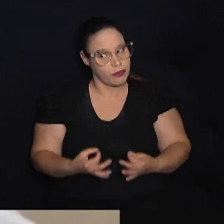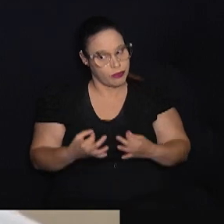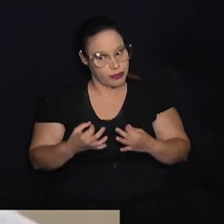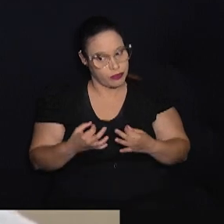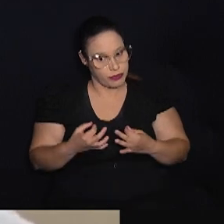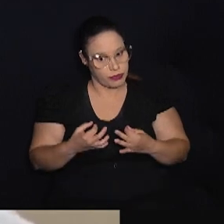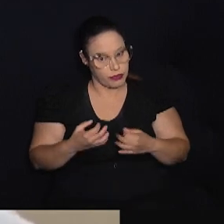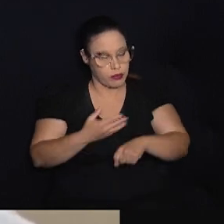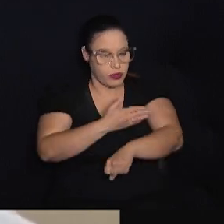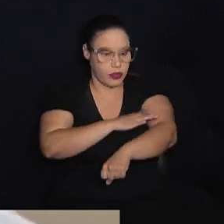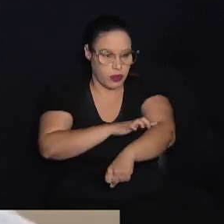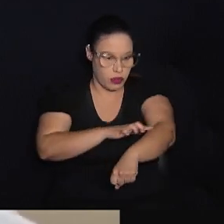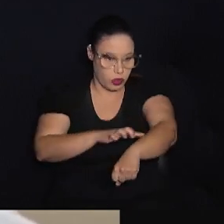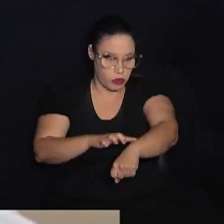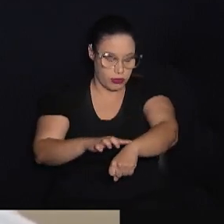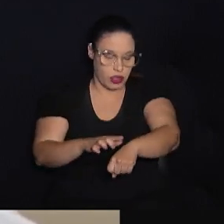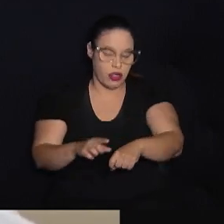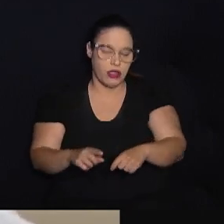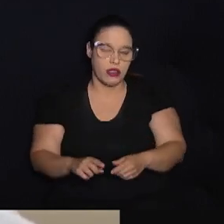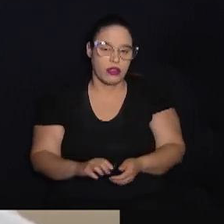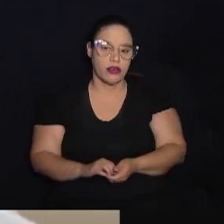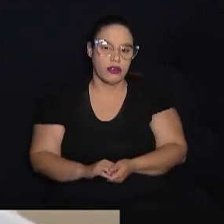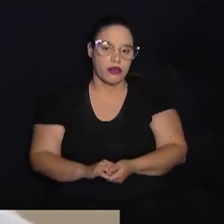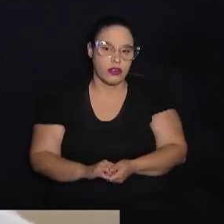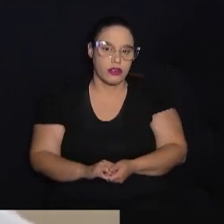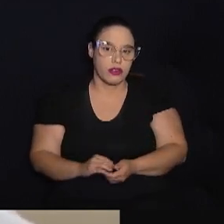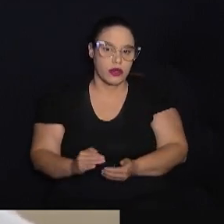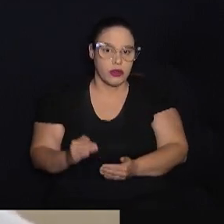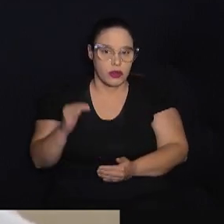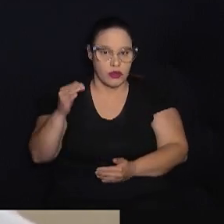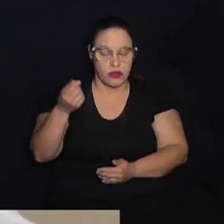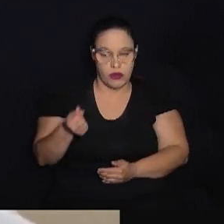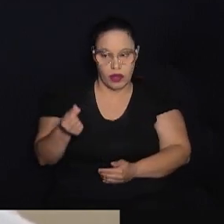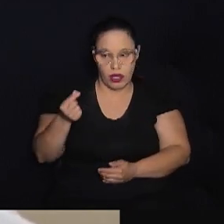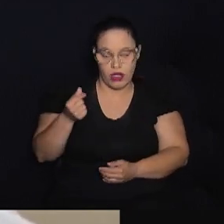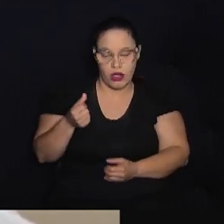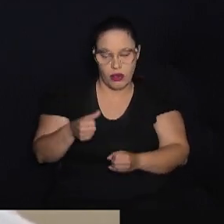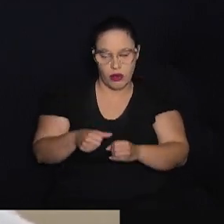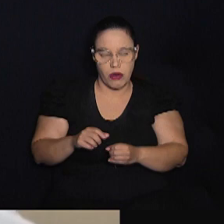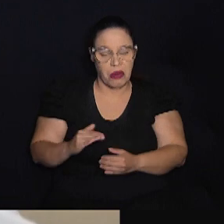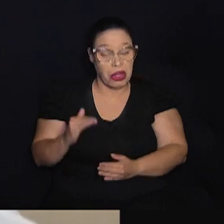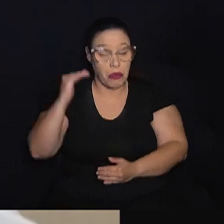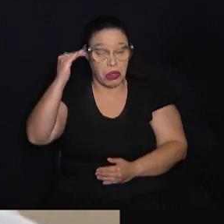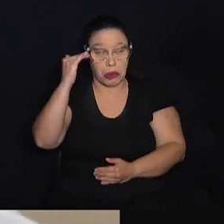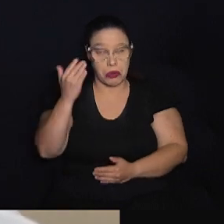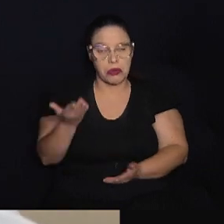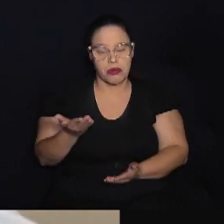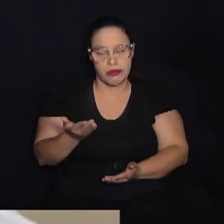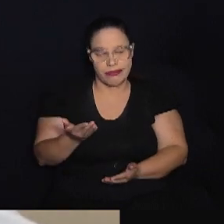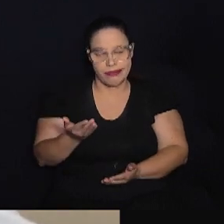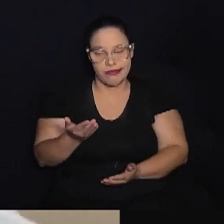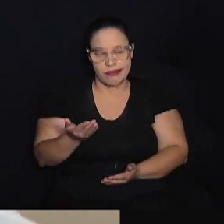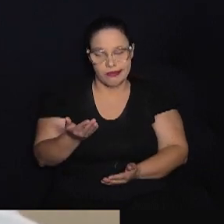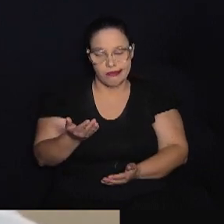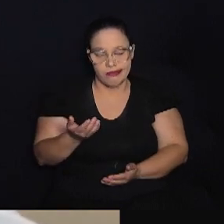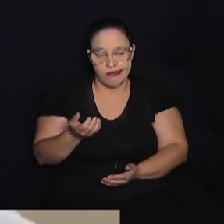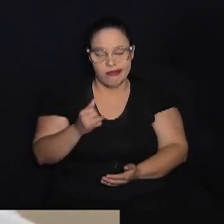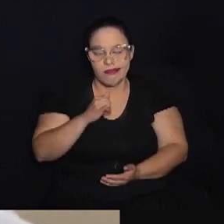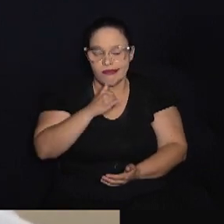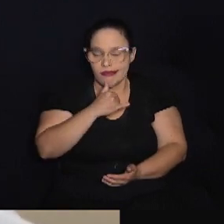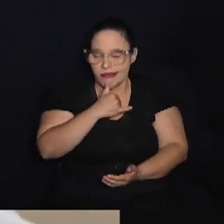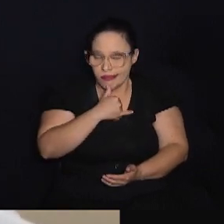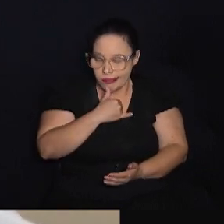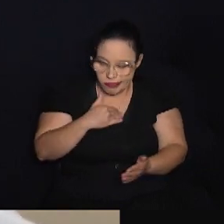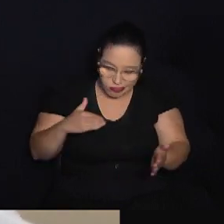tumores de pele não melanoma, a incidência não é tão grande, o custo para os convênios não é tão elevado. Mas, infelizmente, esse